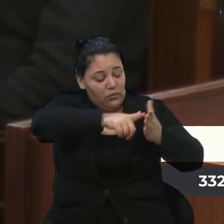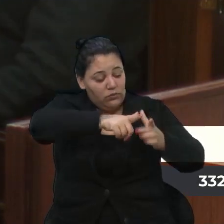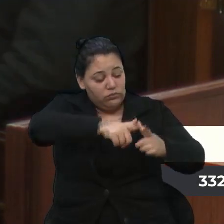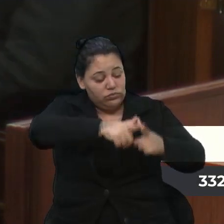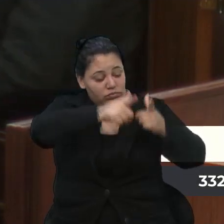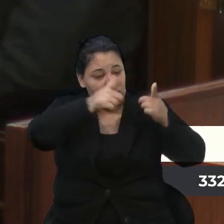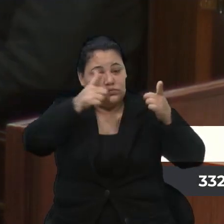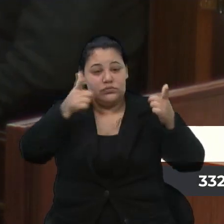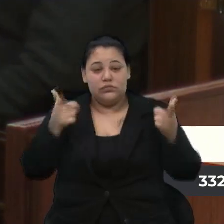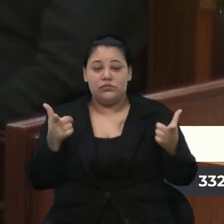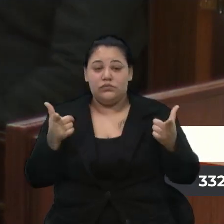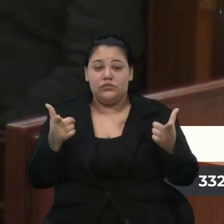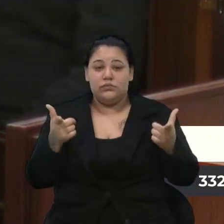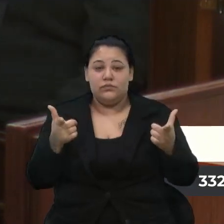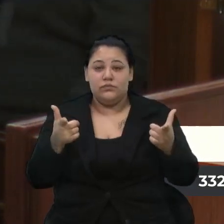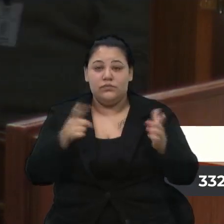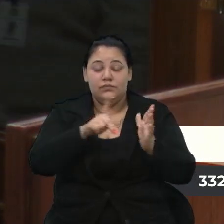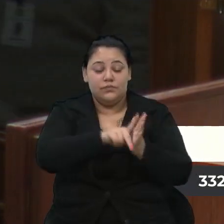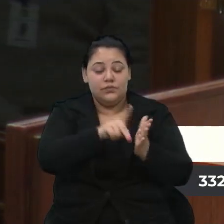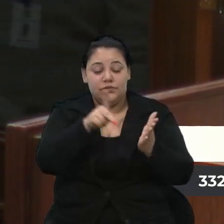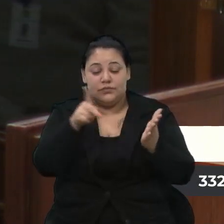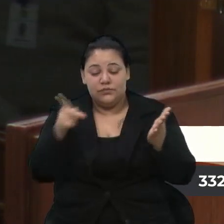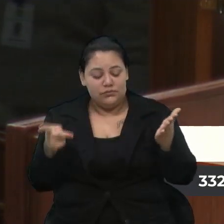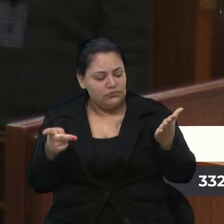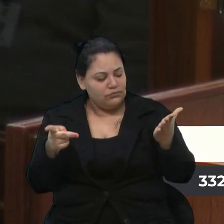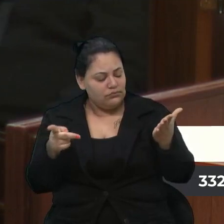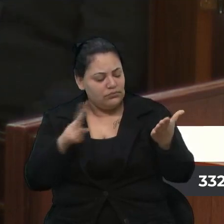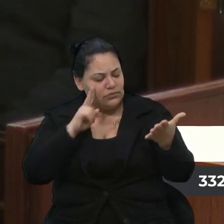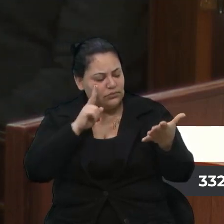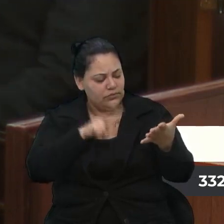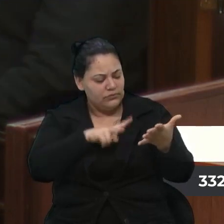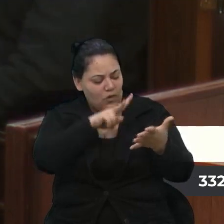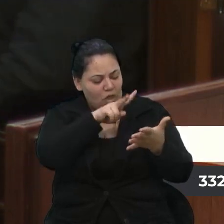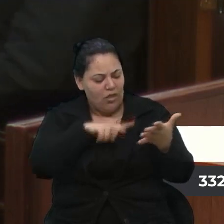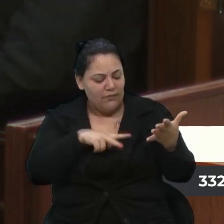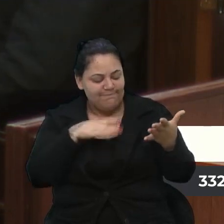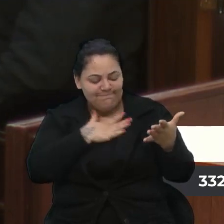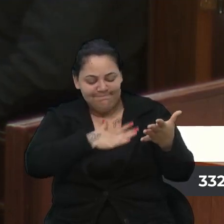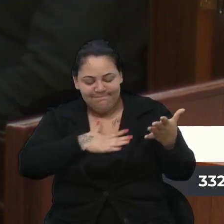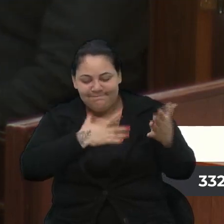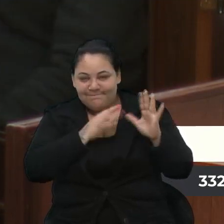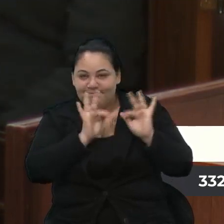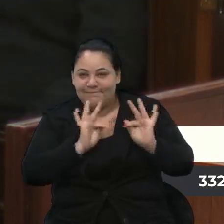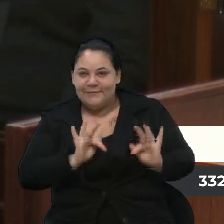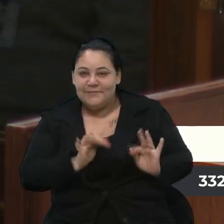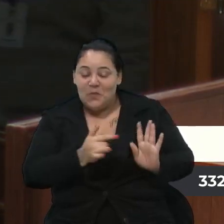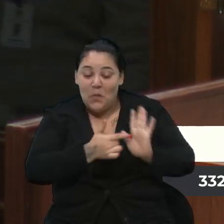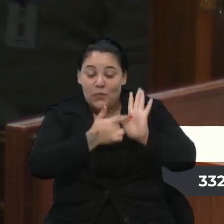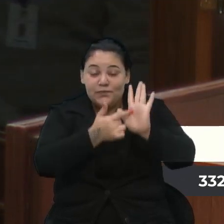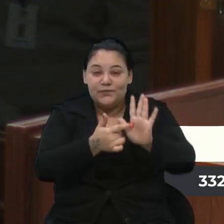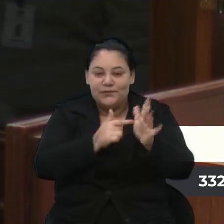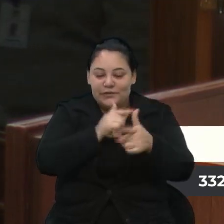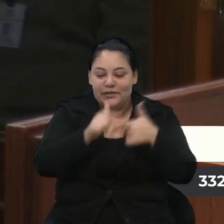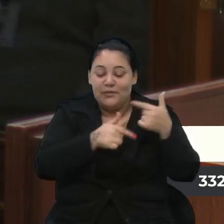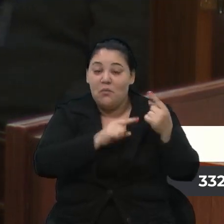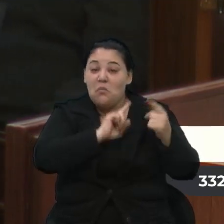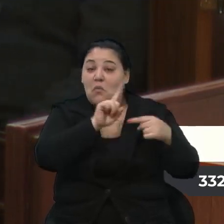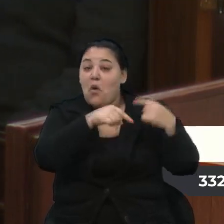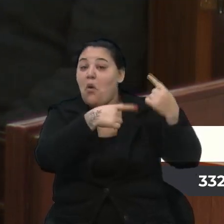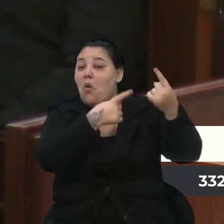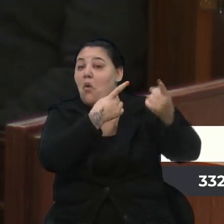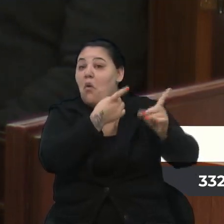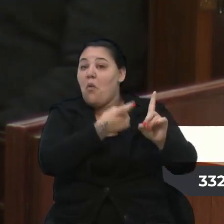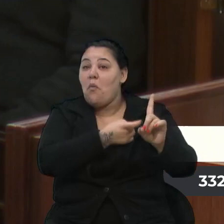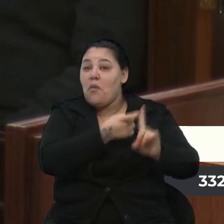manhã, e fiquei feliz em ver uma matéria aqui destacando os trabalhos desses próximos meses aqui, os